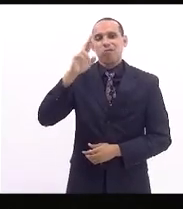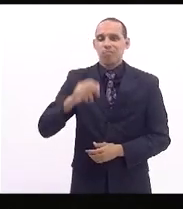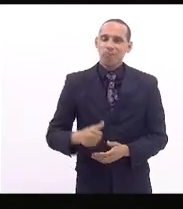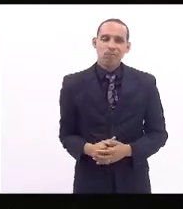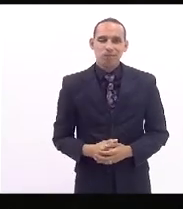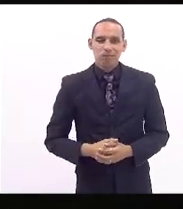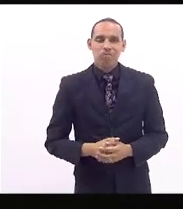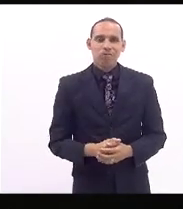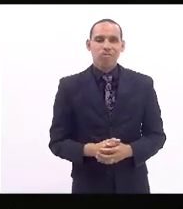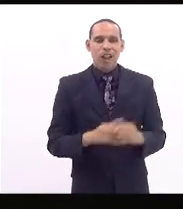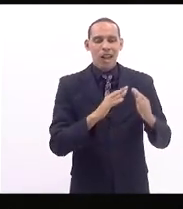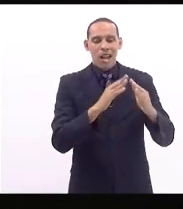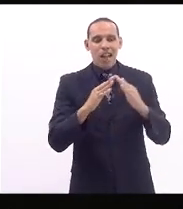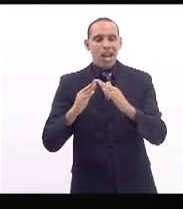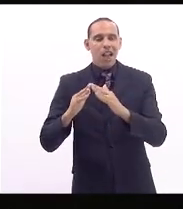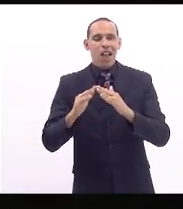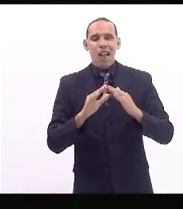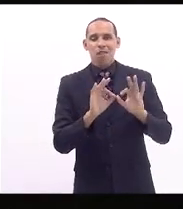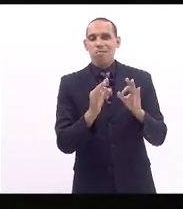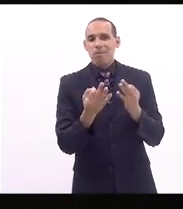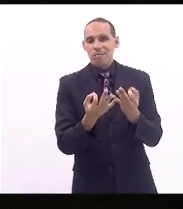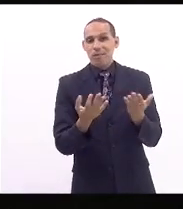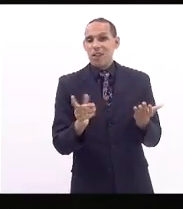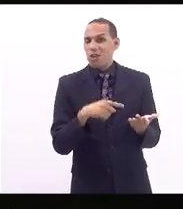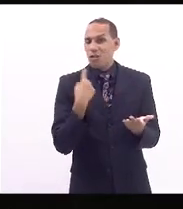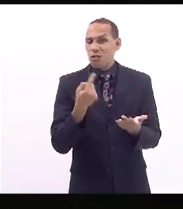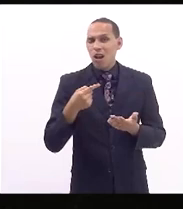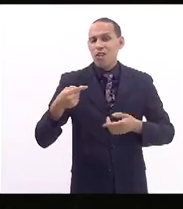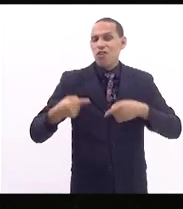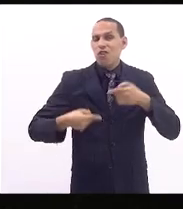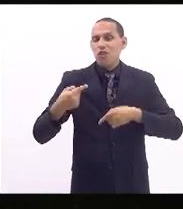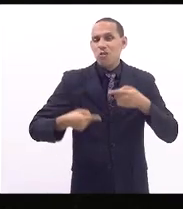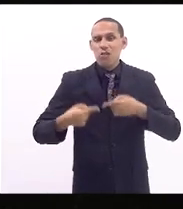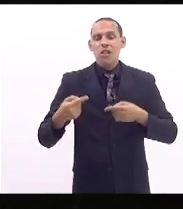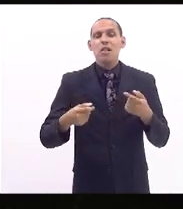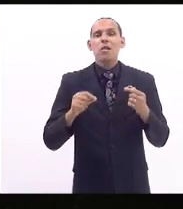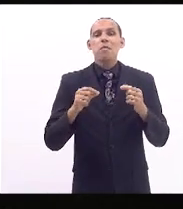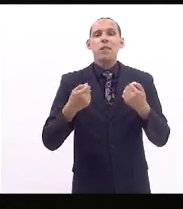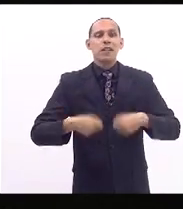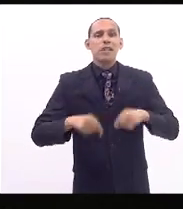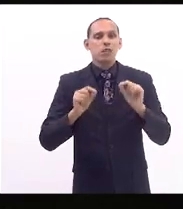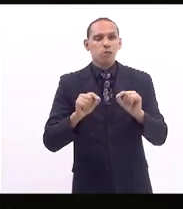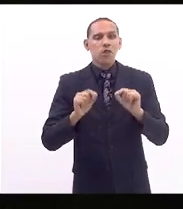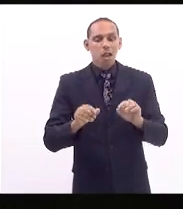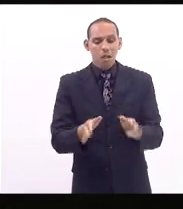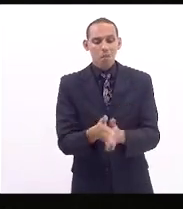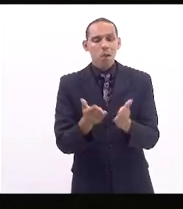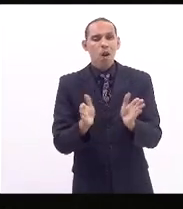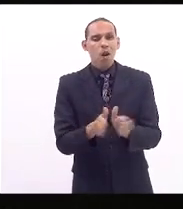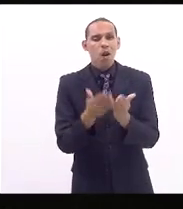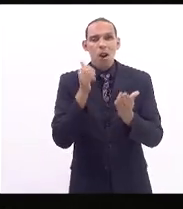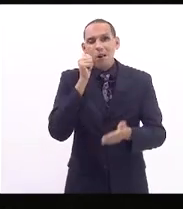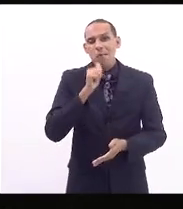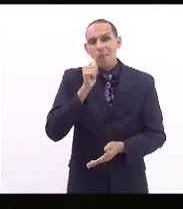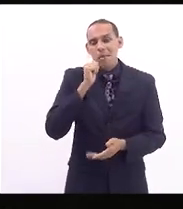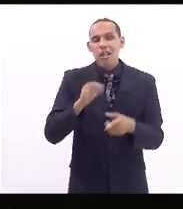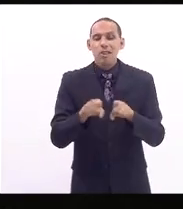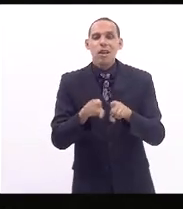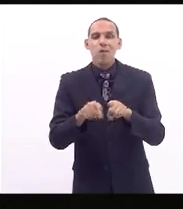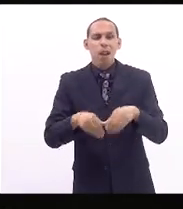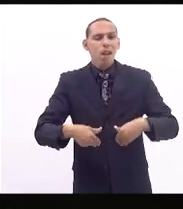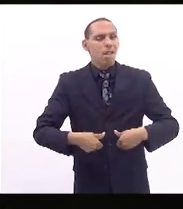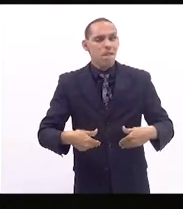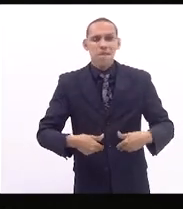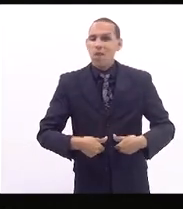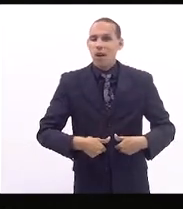e a gente precisa discutir a feminização da pobreza e à feminização da fome a